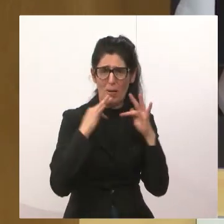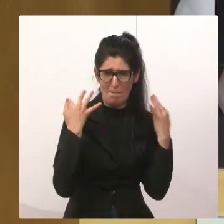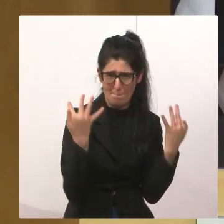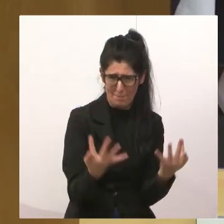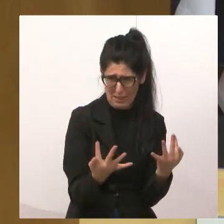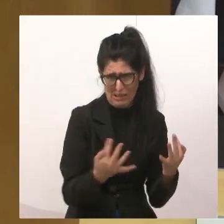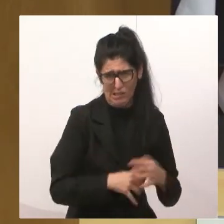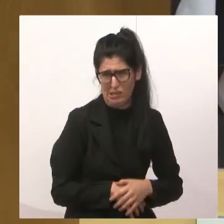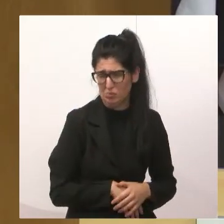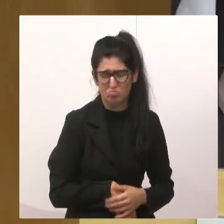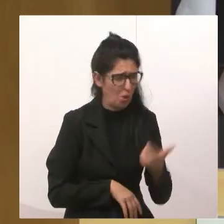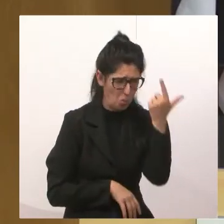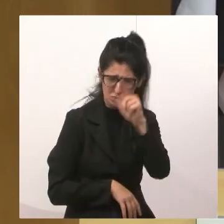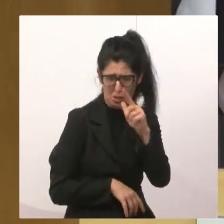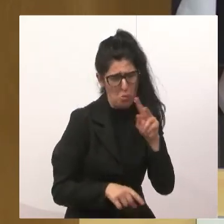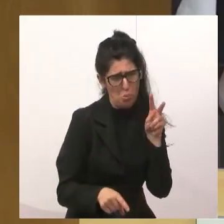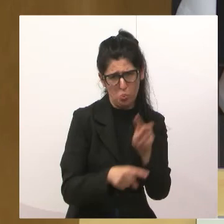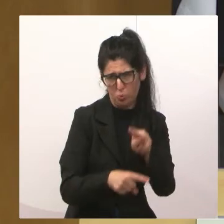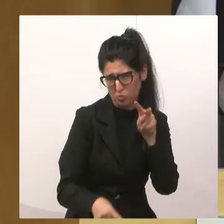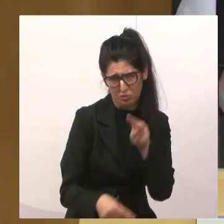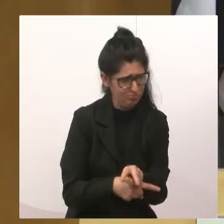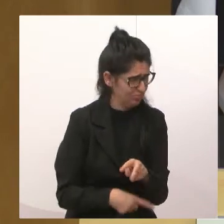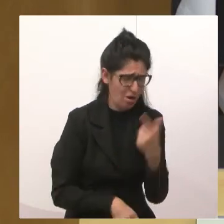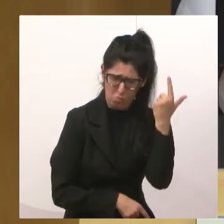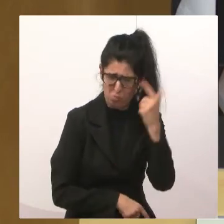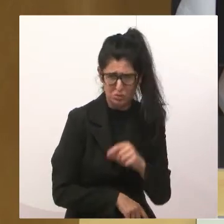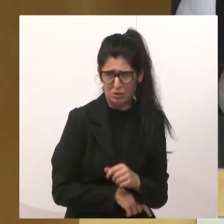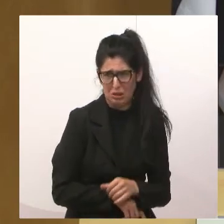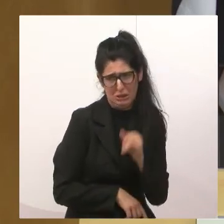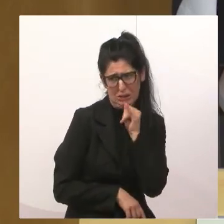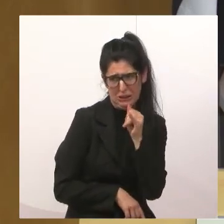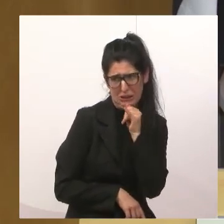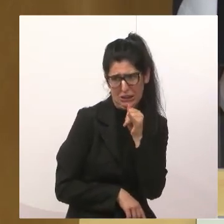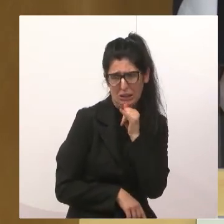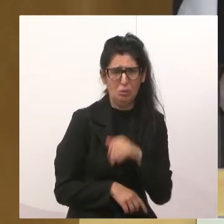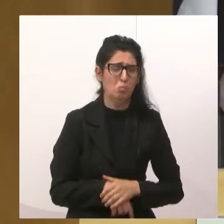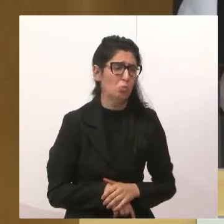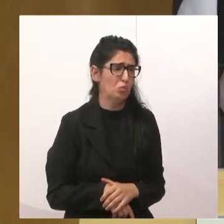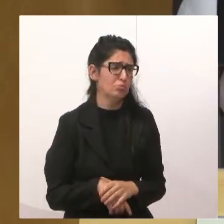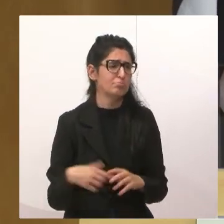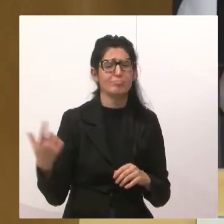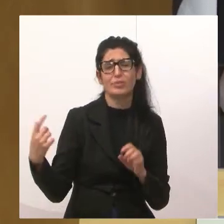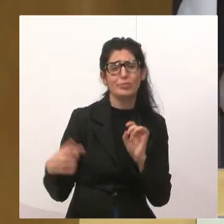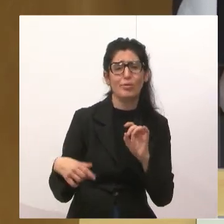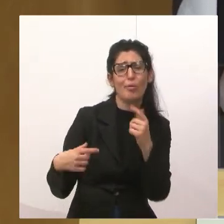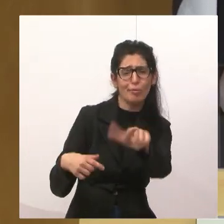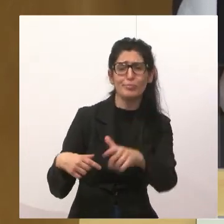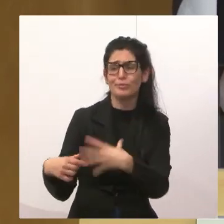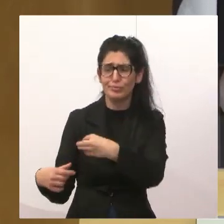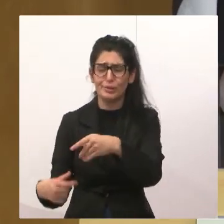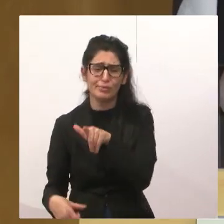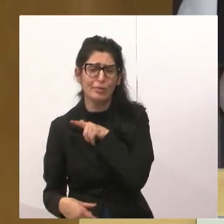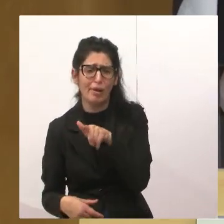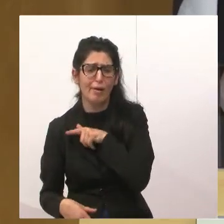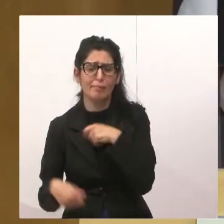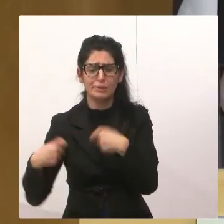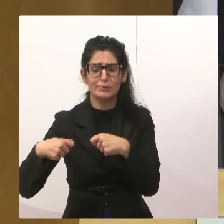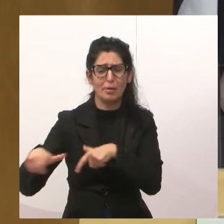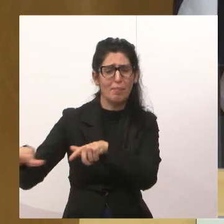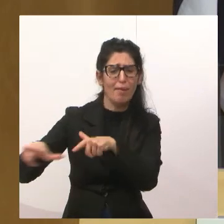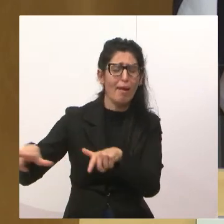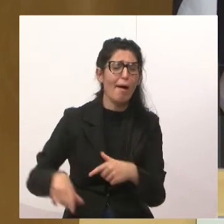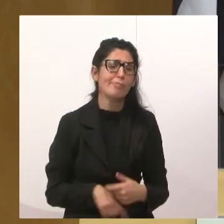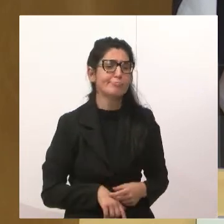ali de cuidar, porque muitas vezes tem um único filho, esse filho também precisa trabalhar, né? Então acabam ali conseguindo uma vaga